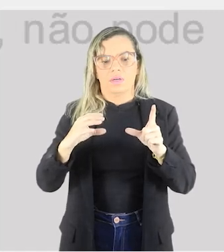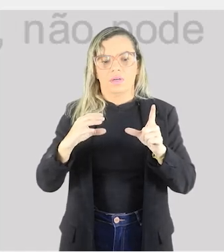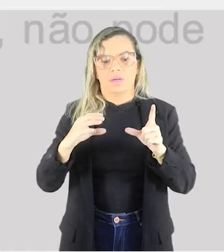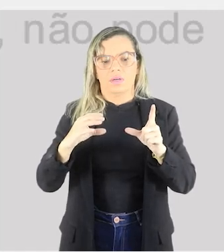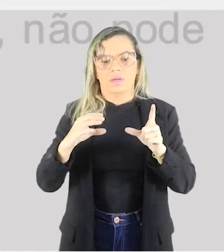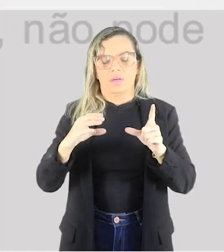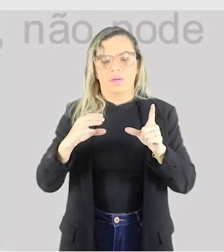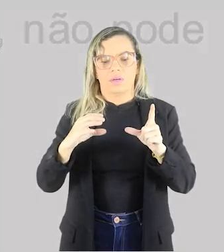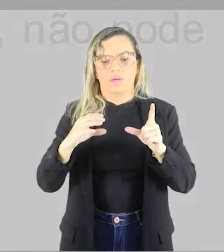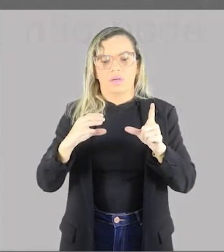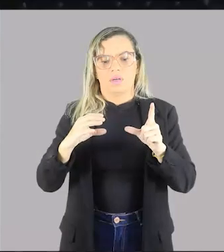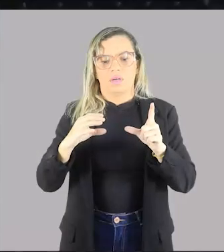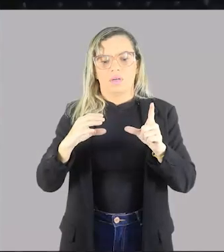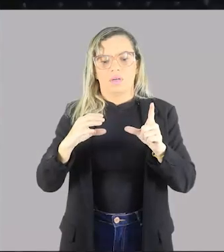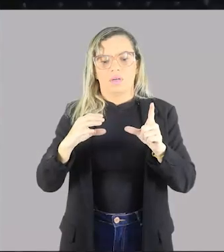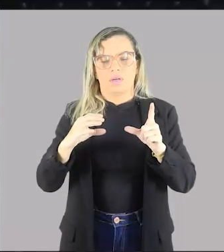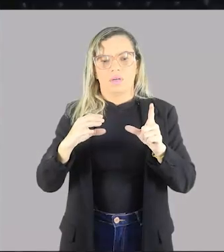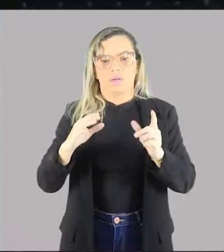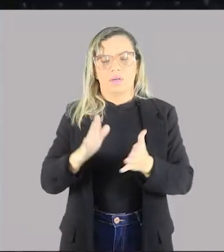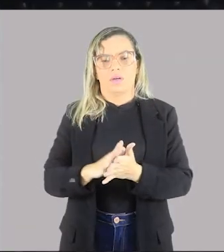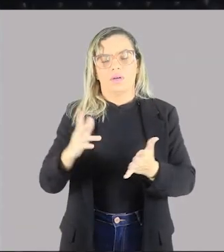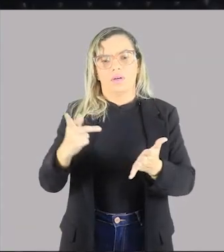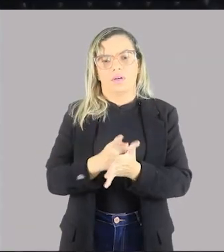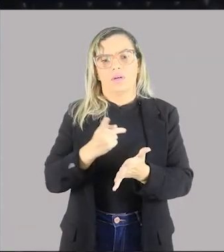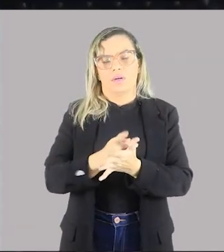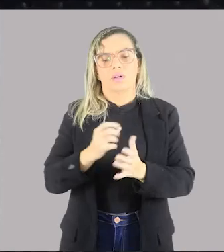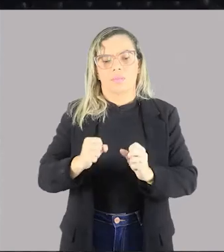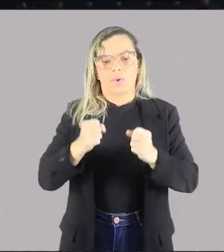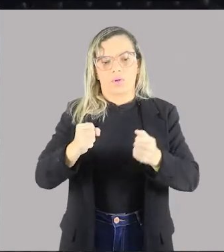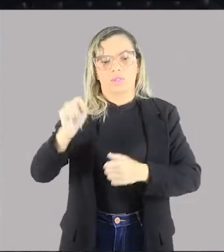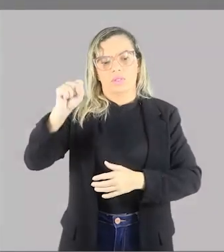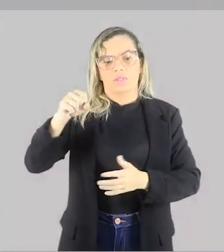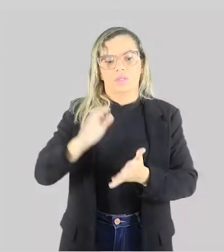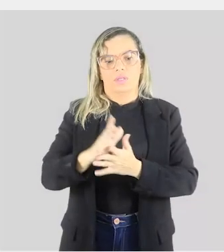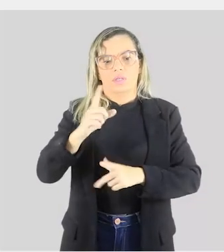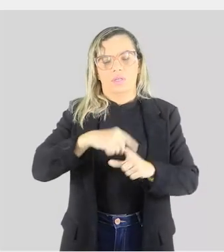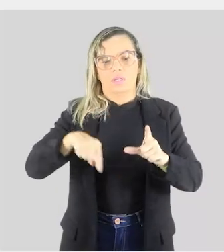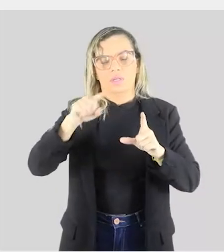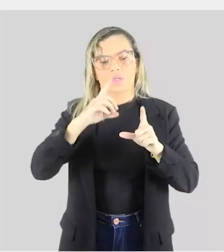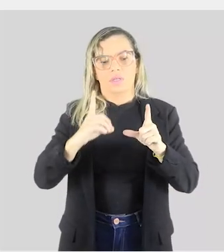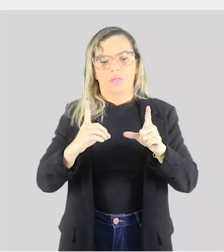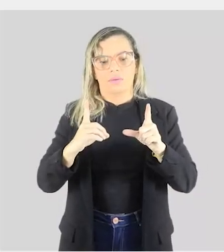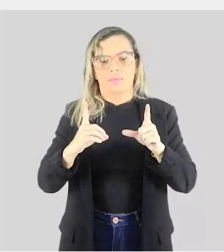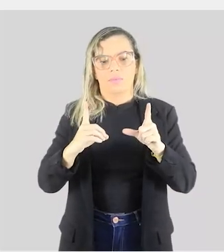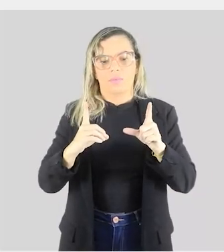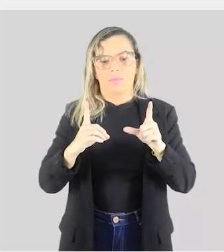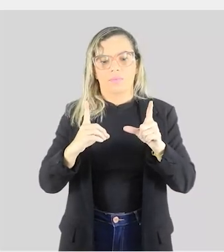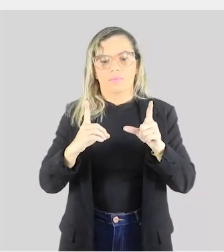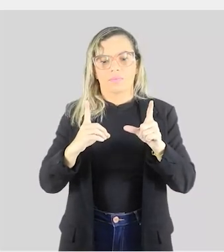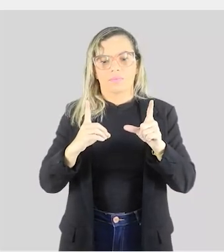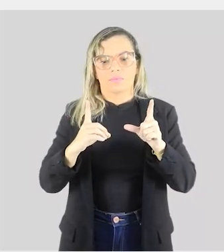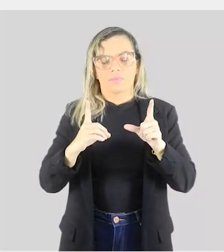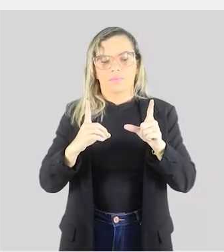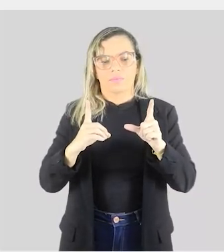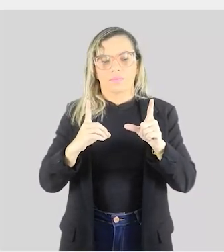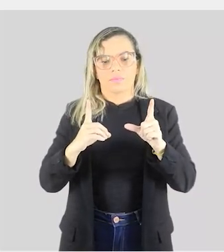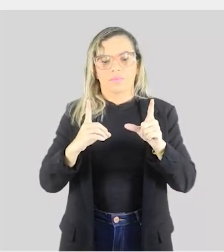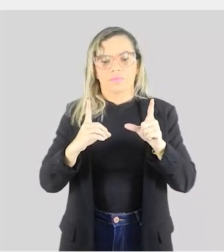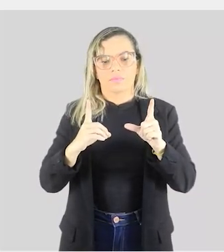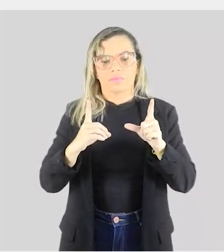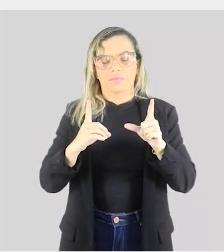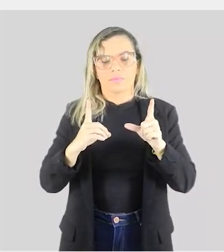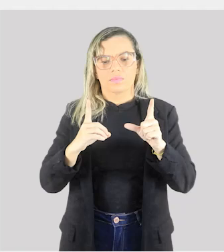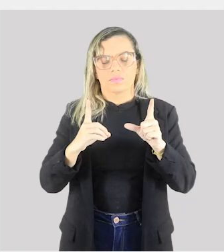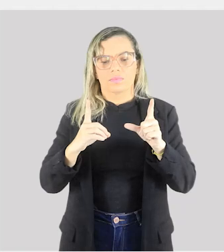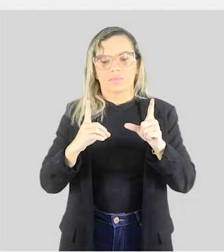em razão de ser inascido. Errado, ele pode. Letra de lei. Marcos Paulo, servidor público estável, não pode ser demitido em